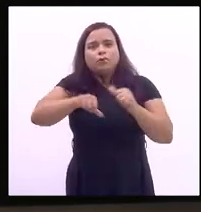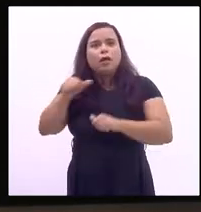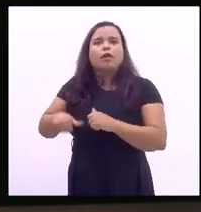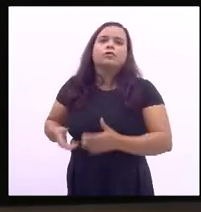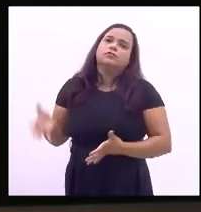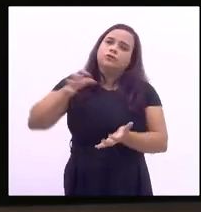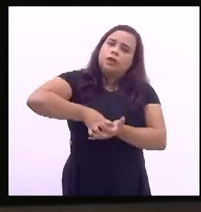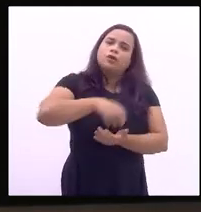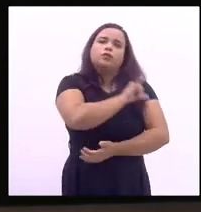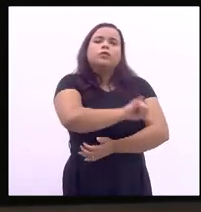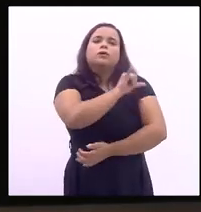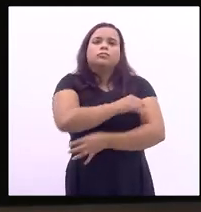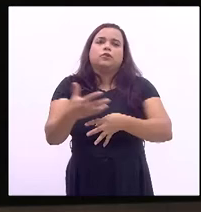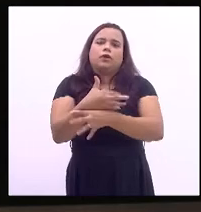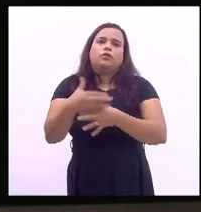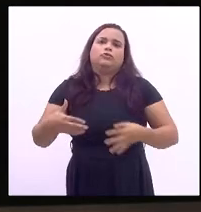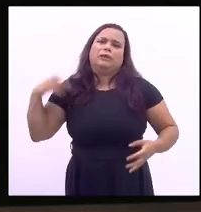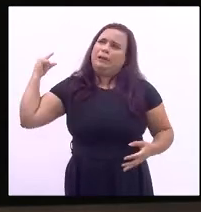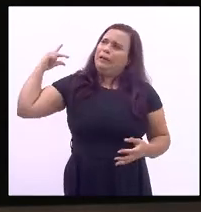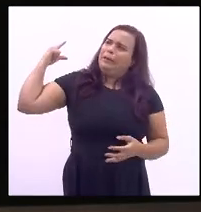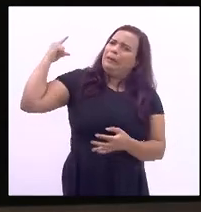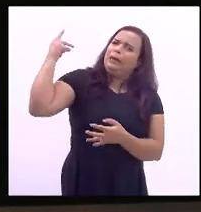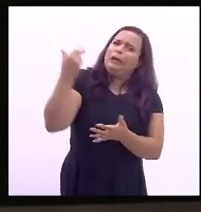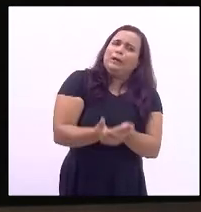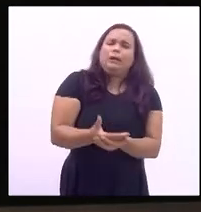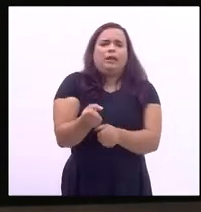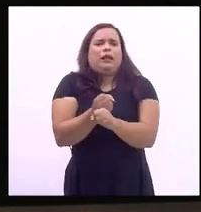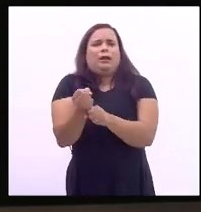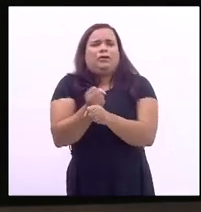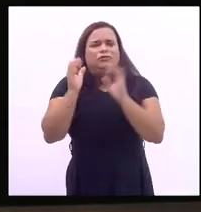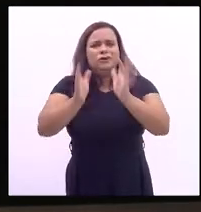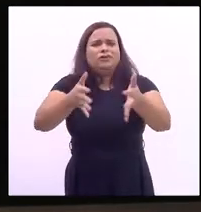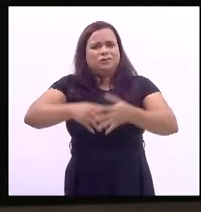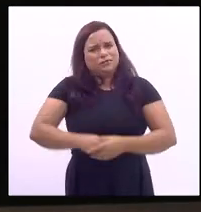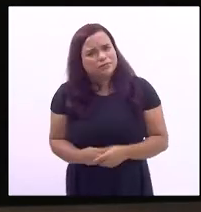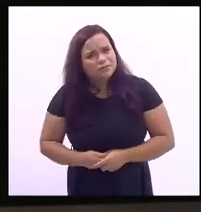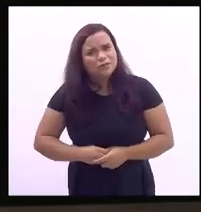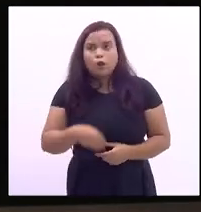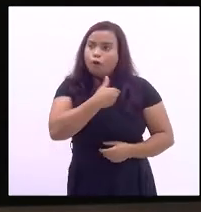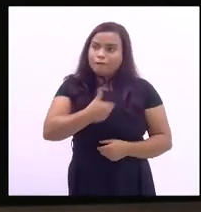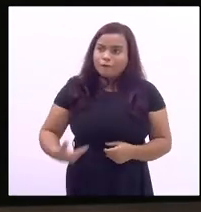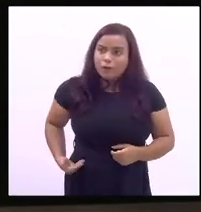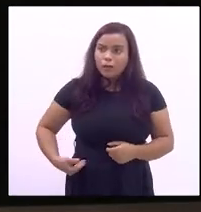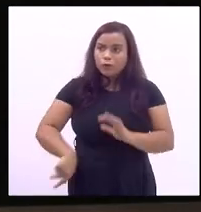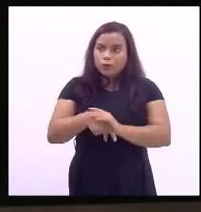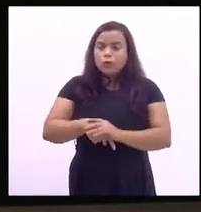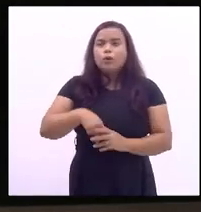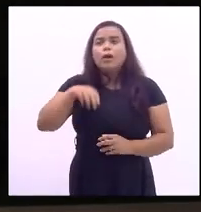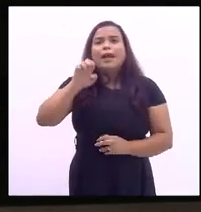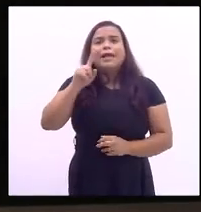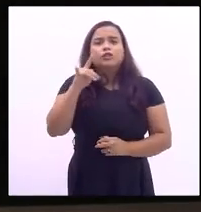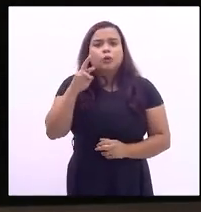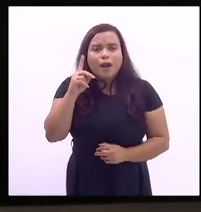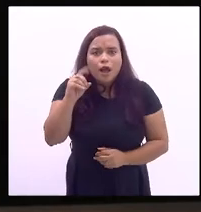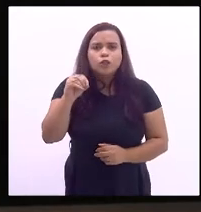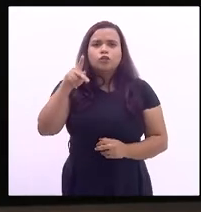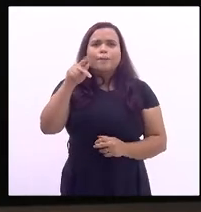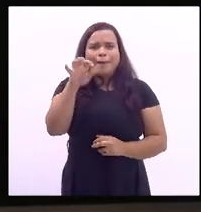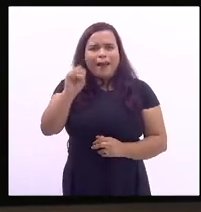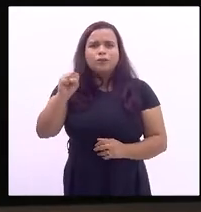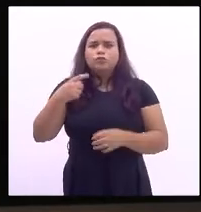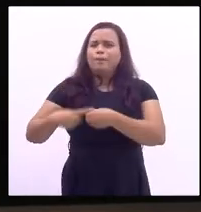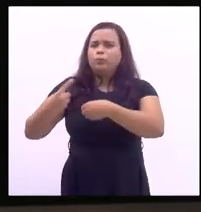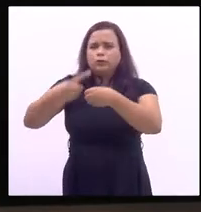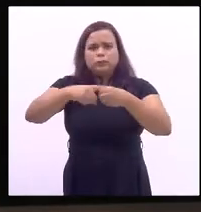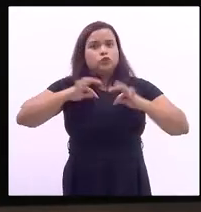da cidade do Rio de Janeiro governo Eduardo pai todos os governos municipais